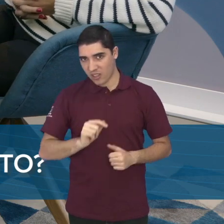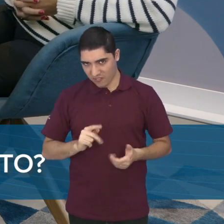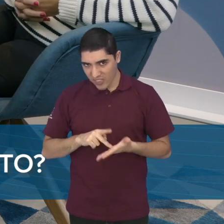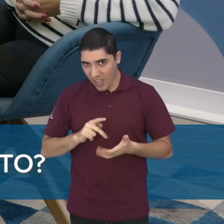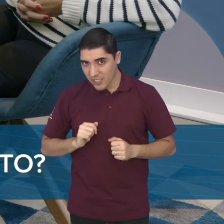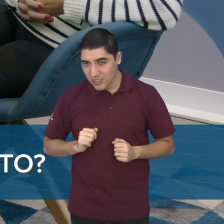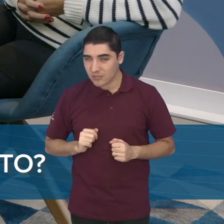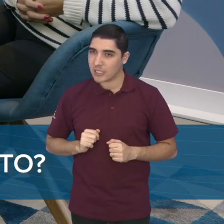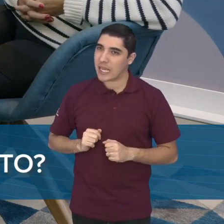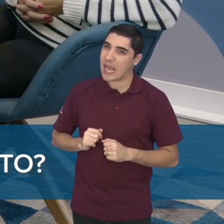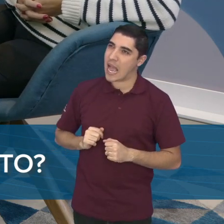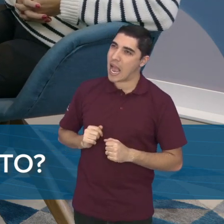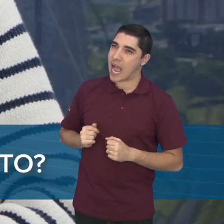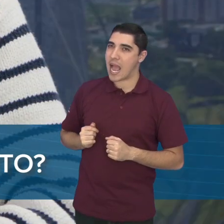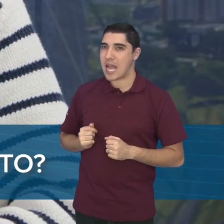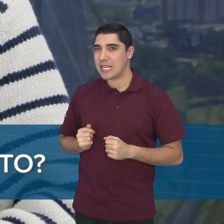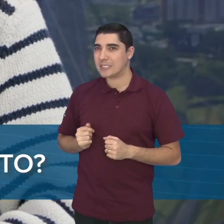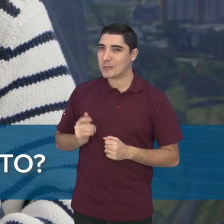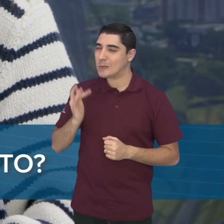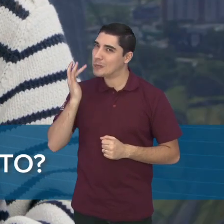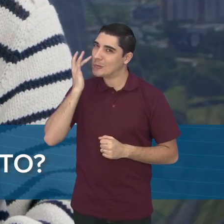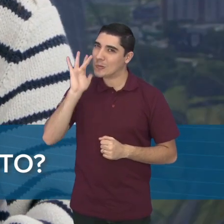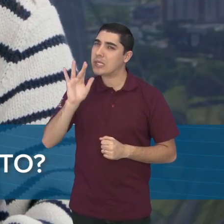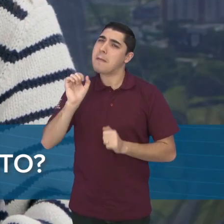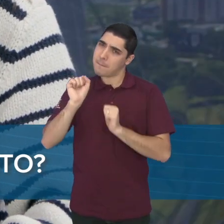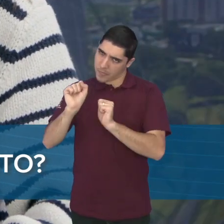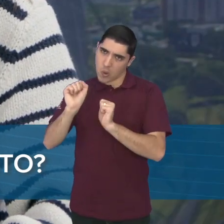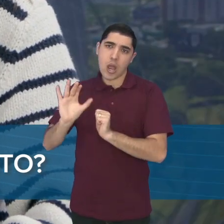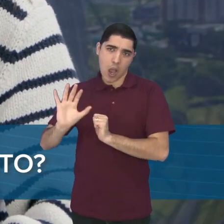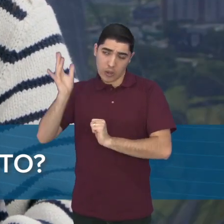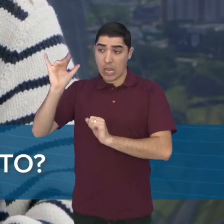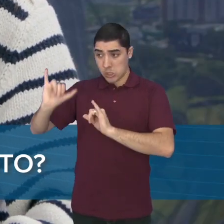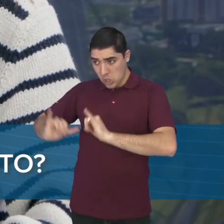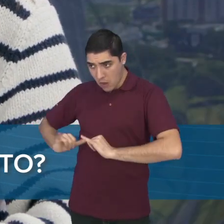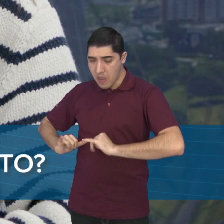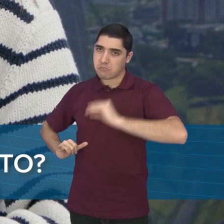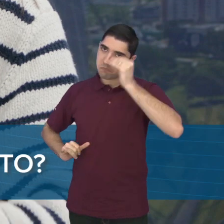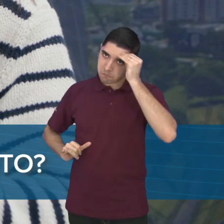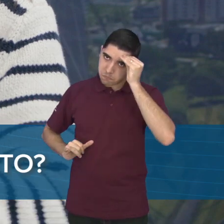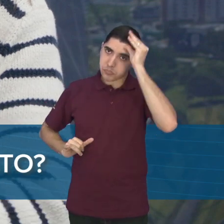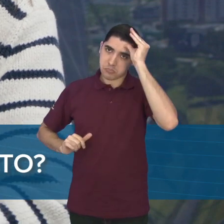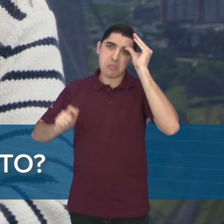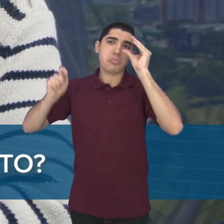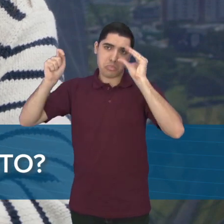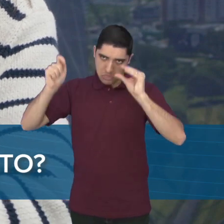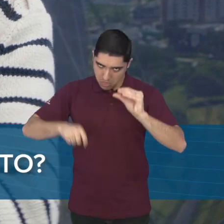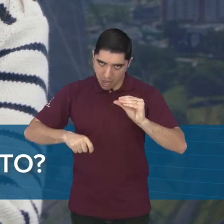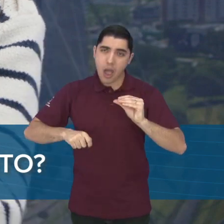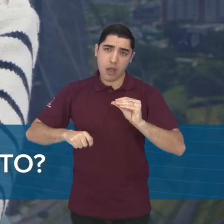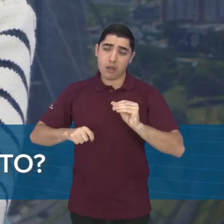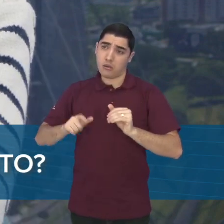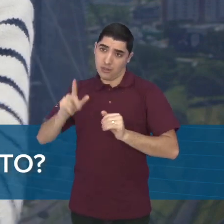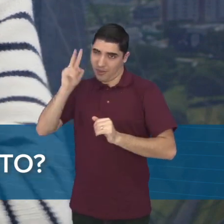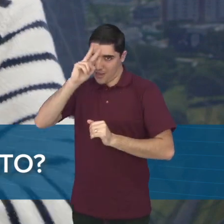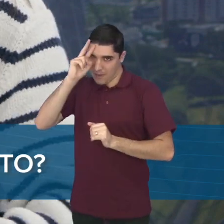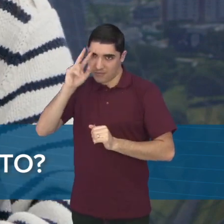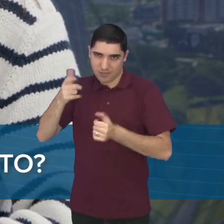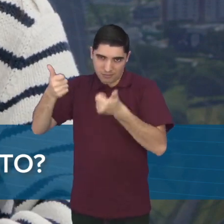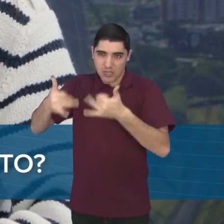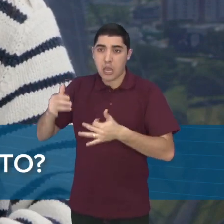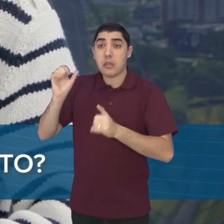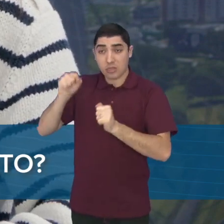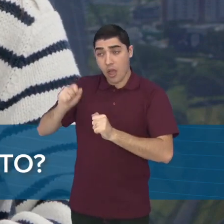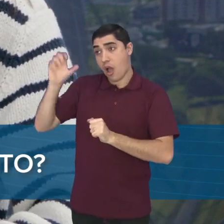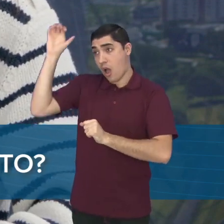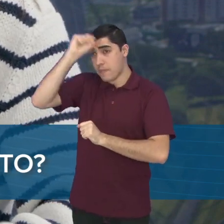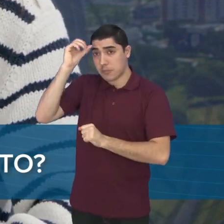Não sei, Dani. Acho que pode haver, né? Das duas formas, é o que a gente falou. A gente pode aprender, né, pelo amor ou pela dor. Não necessariamente